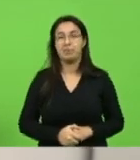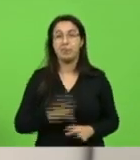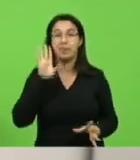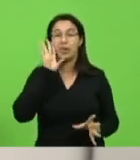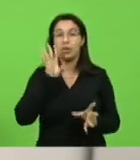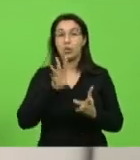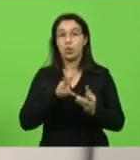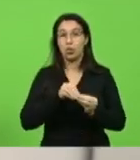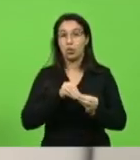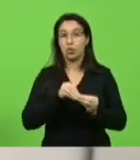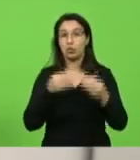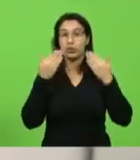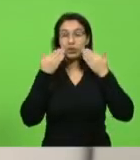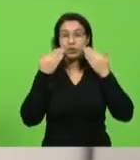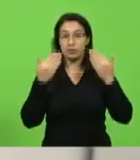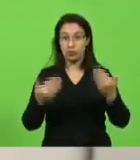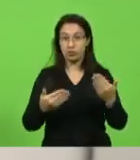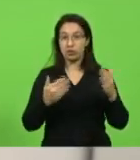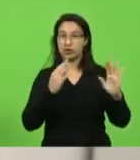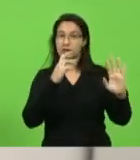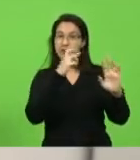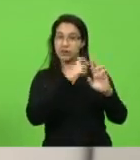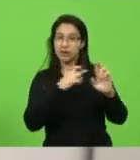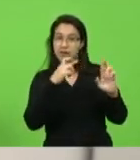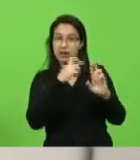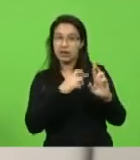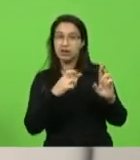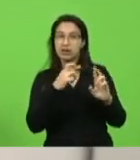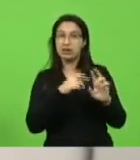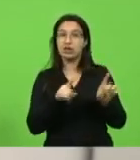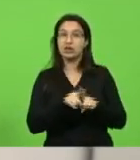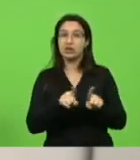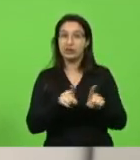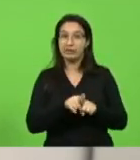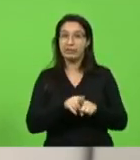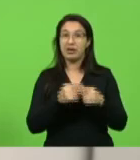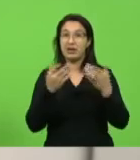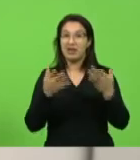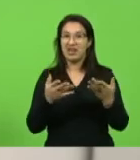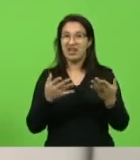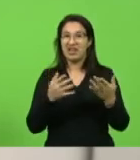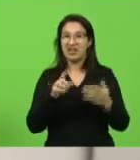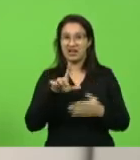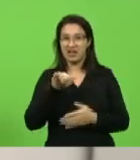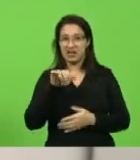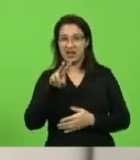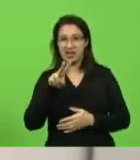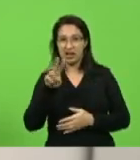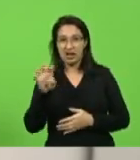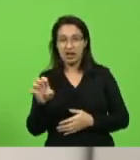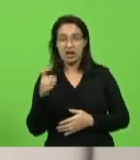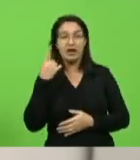elementos amealhados nos autos, entre eles da live na qual o excelentíssimo senhor governador no dia